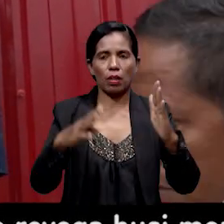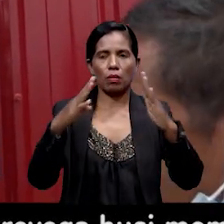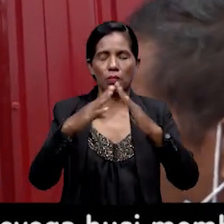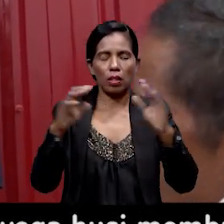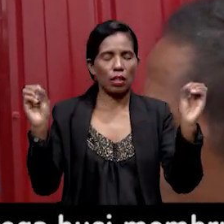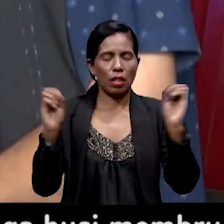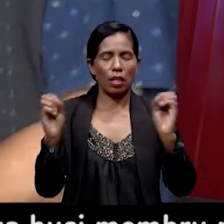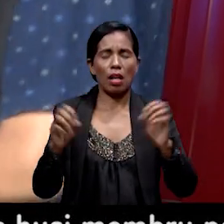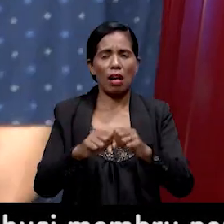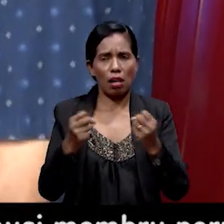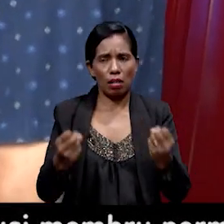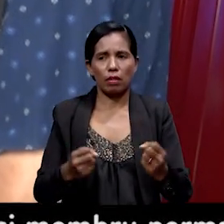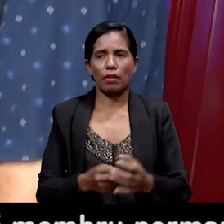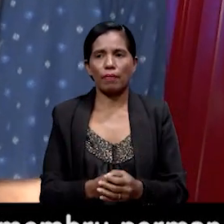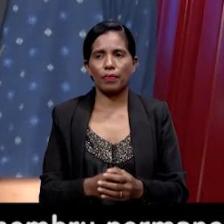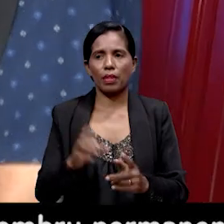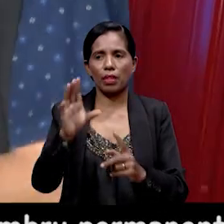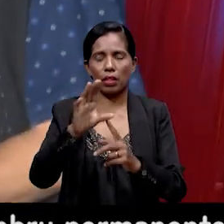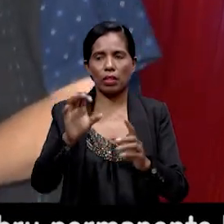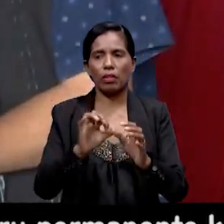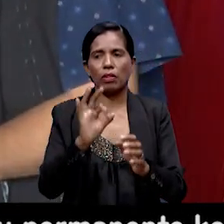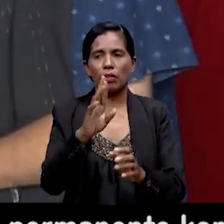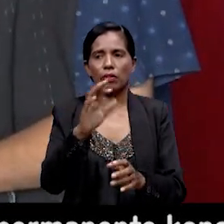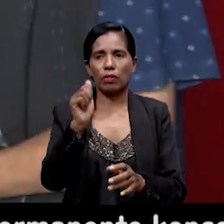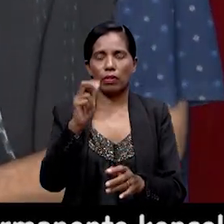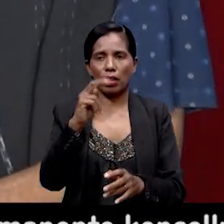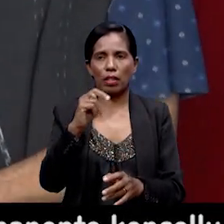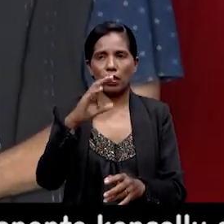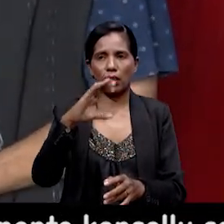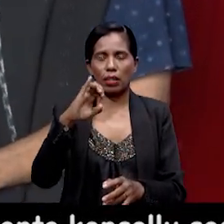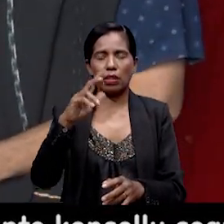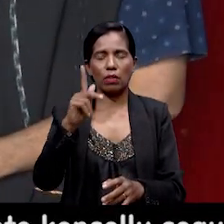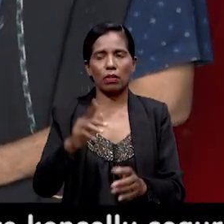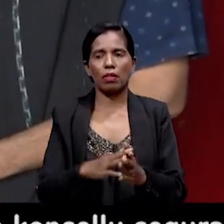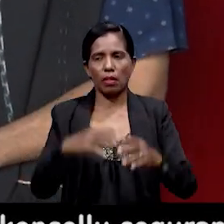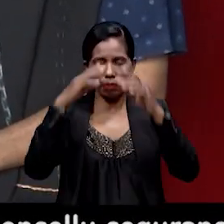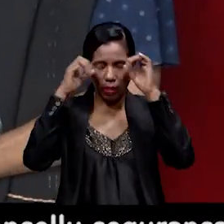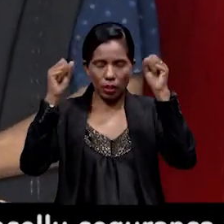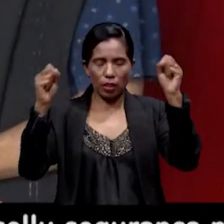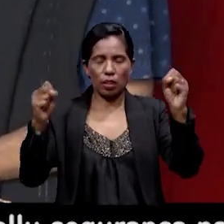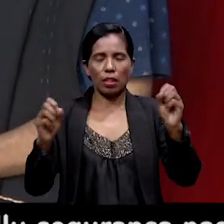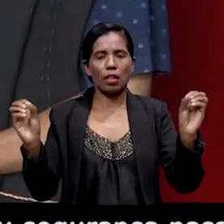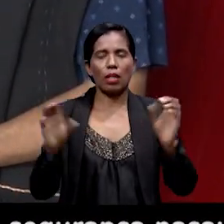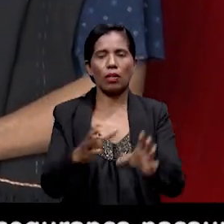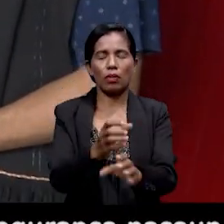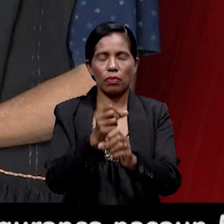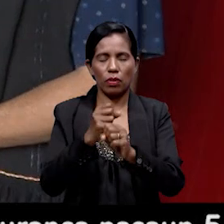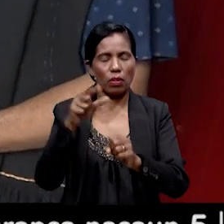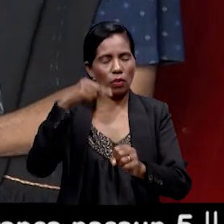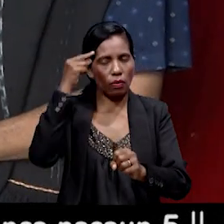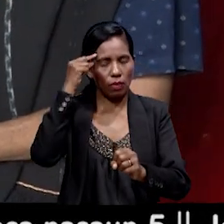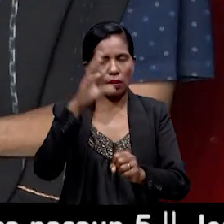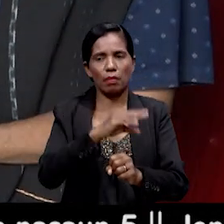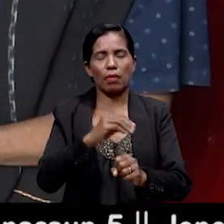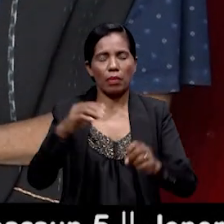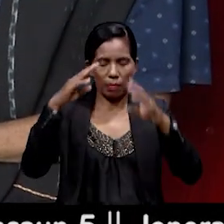nebela ia condição. Chefe Casa Civil Francisco Maria de Vasconcelos até tem Presidência República la fotignar governo nian, mas